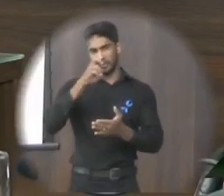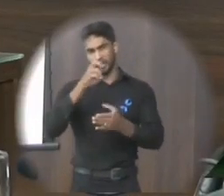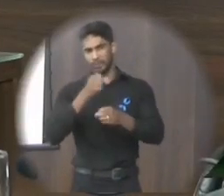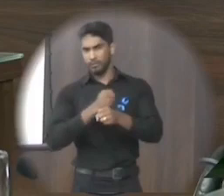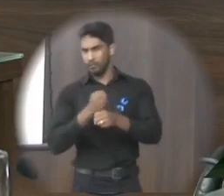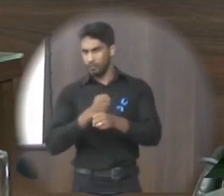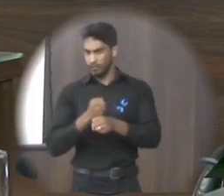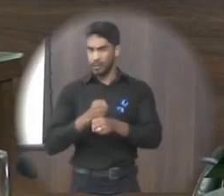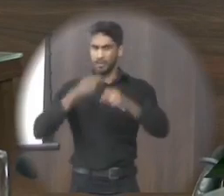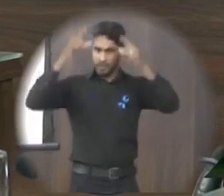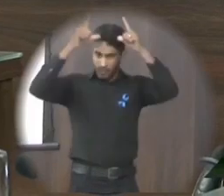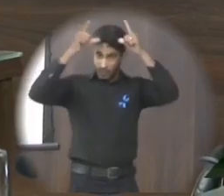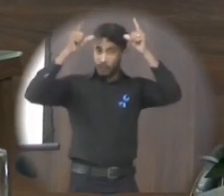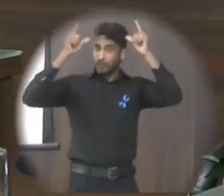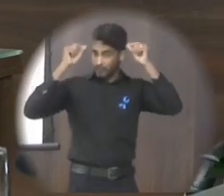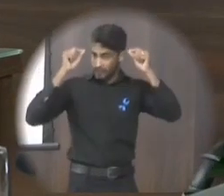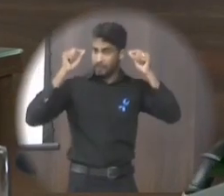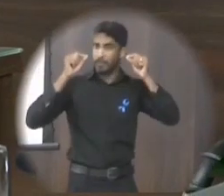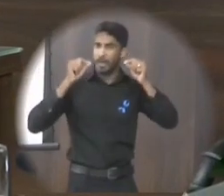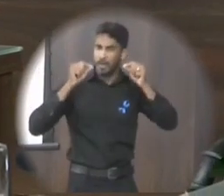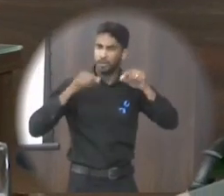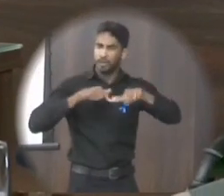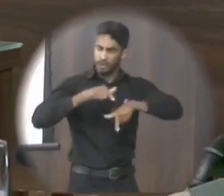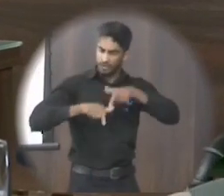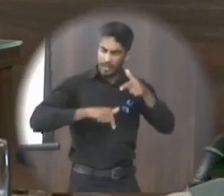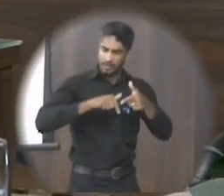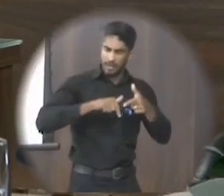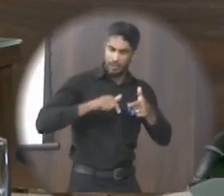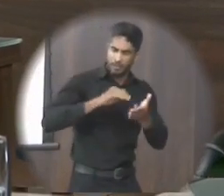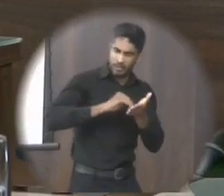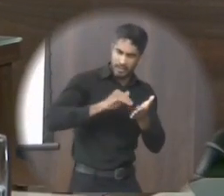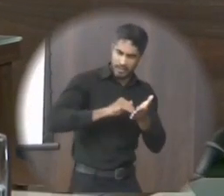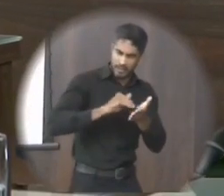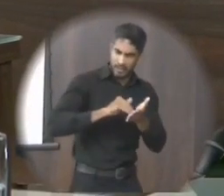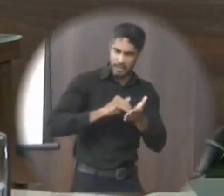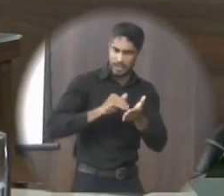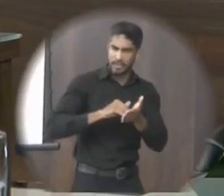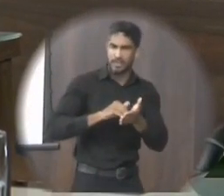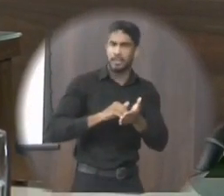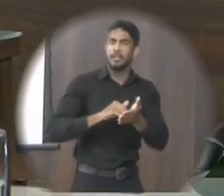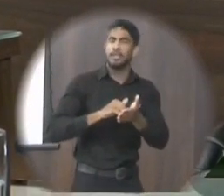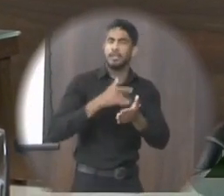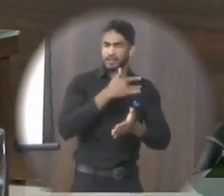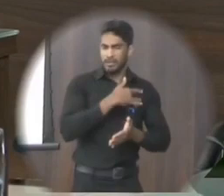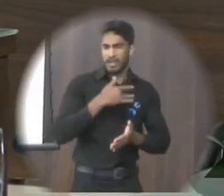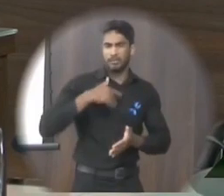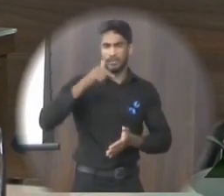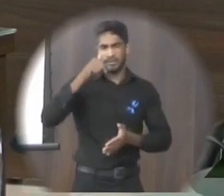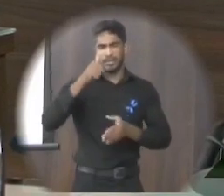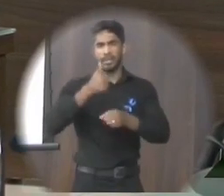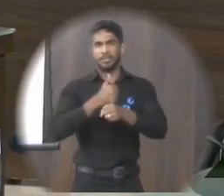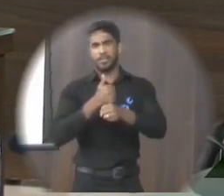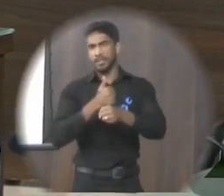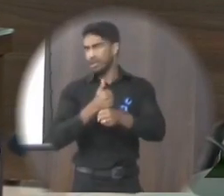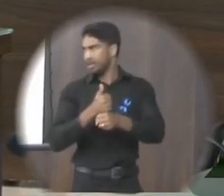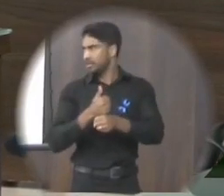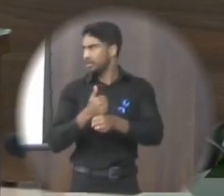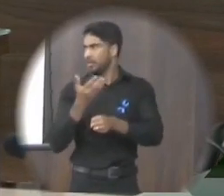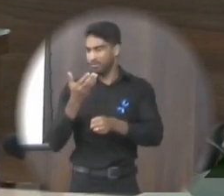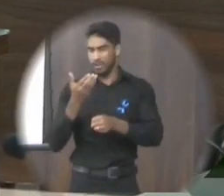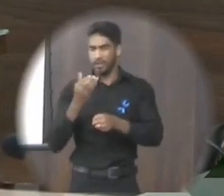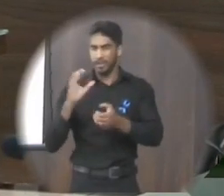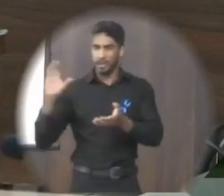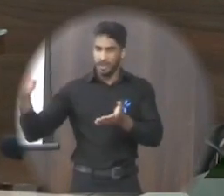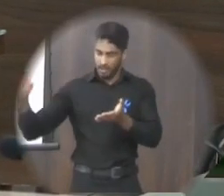fez enfermagem, serviu na Secretaria de Saúde durante 7 anos, é porque eu queria colocar minhas